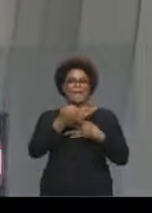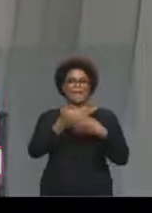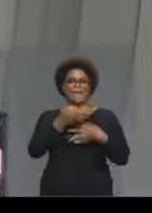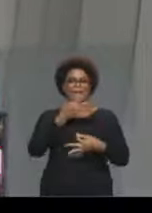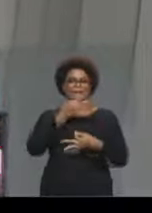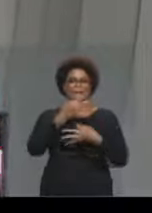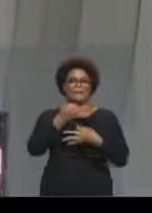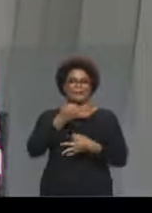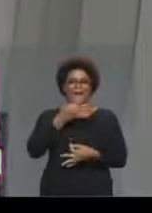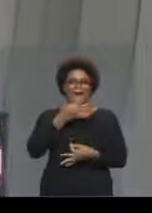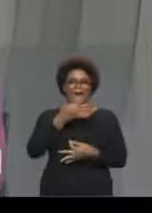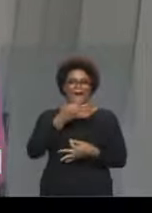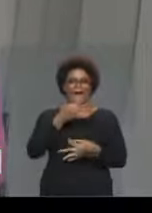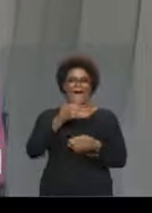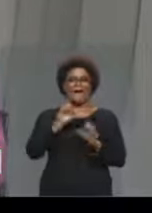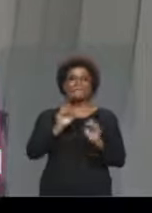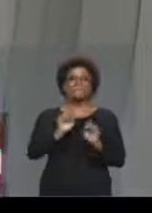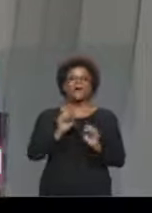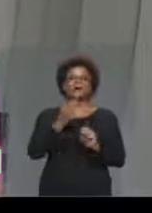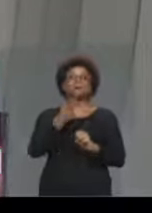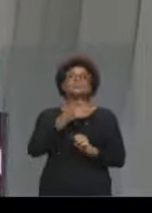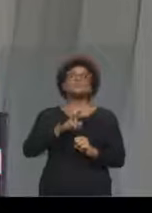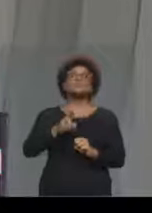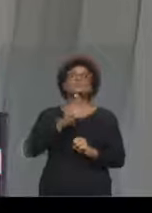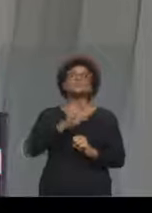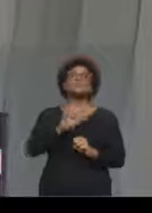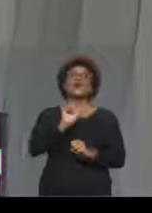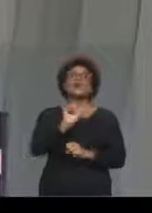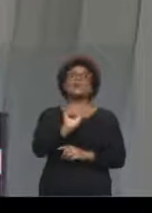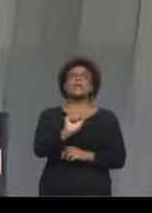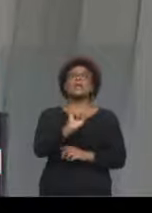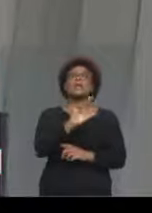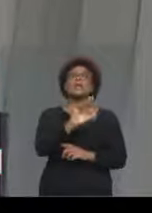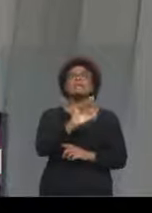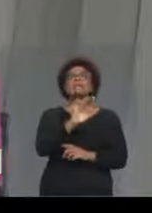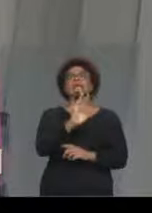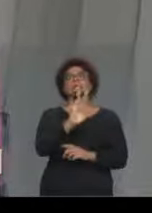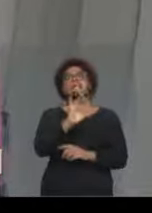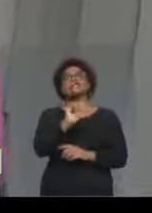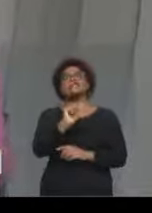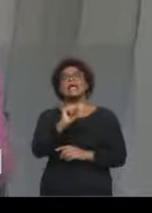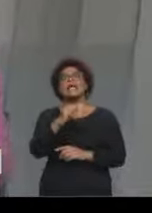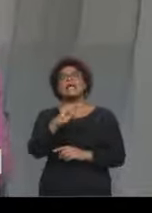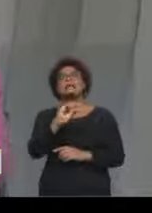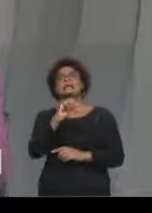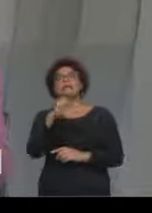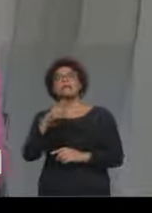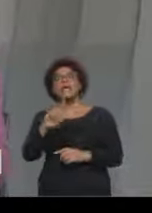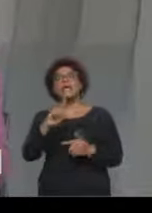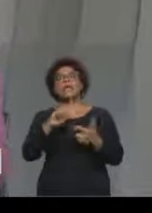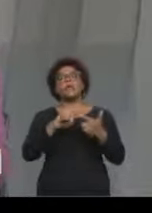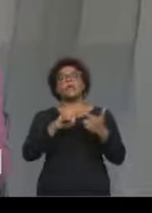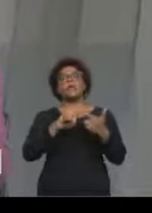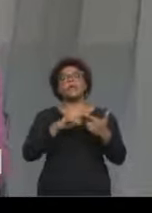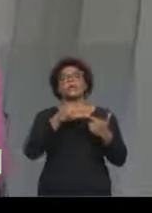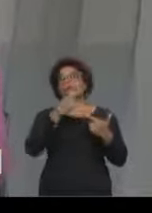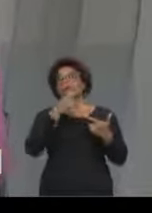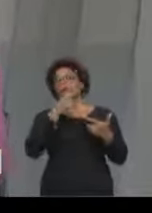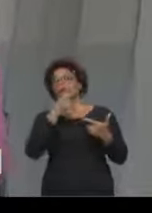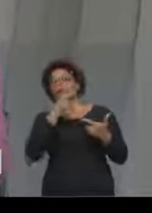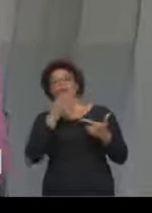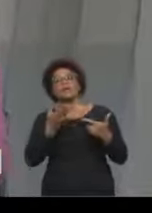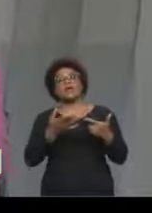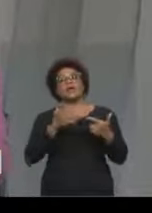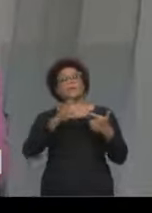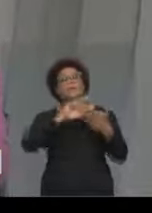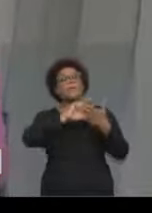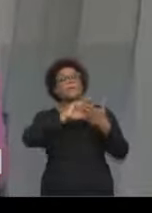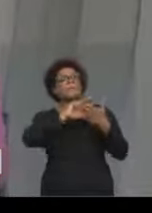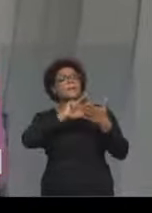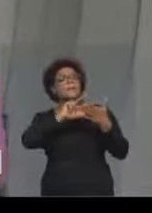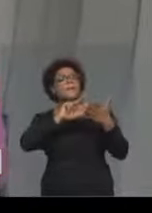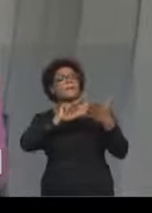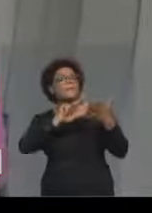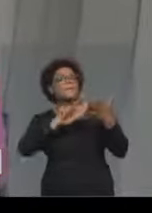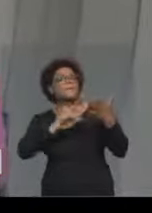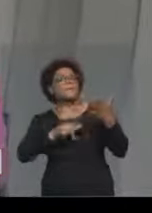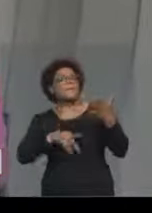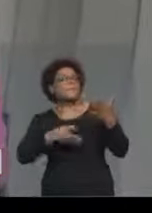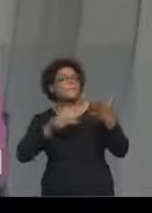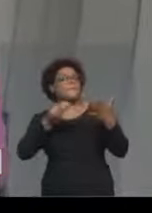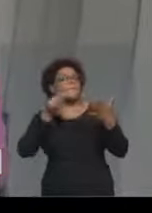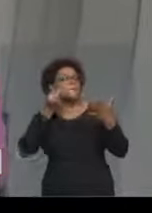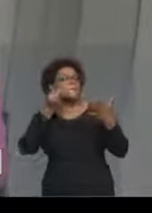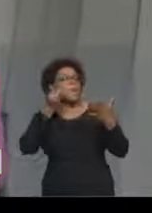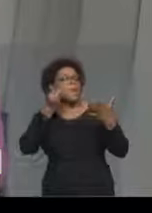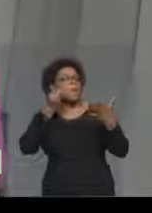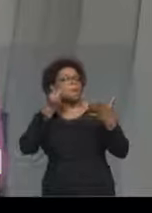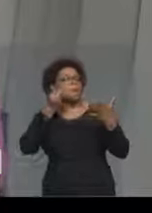com citações, com exemplos, com, né, várias coisas. Para quê? Para ele tentar fazer